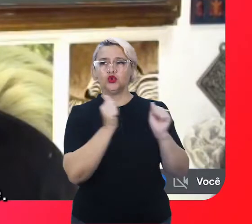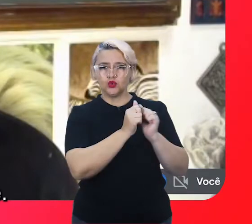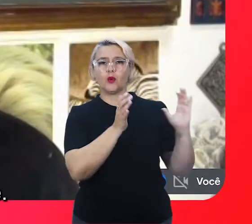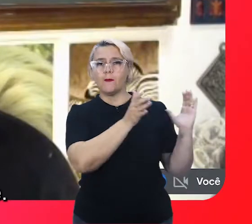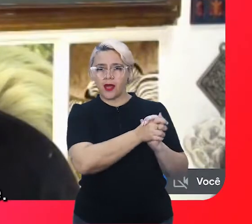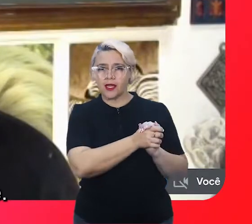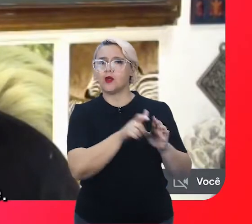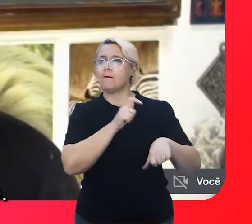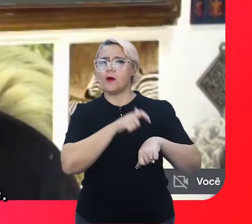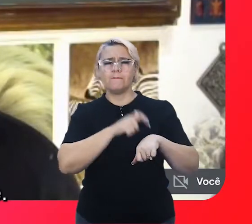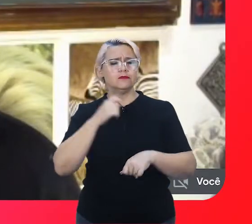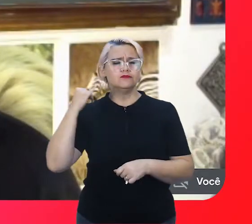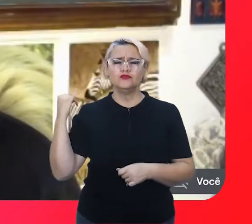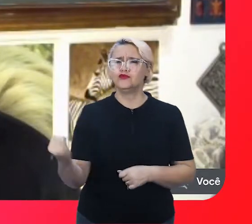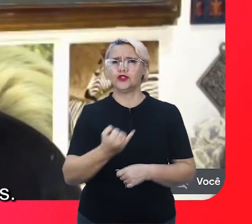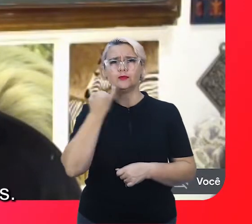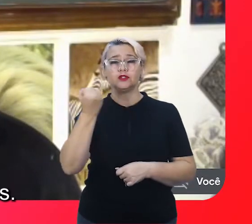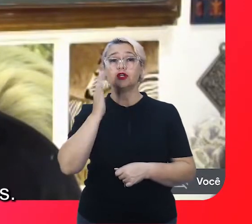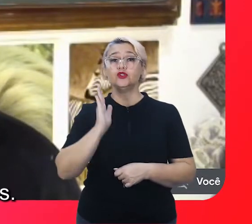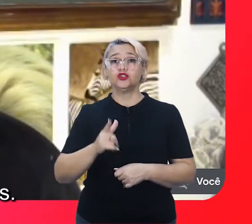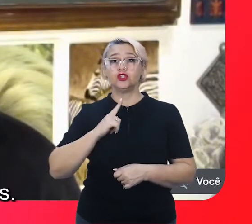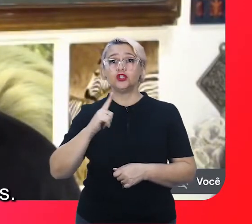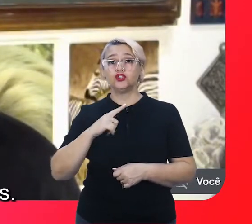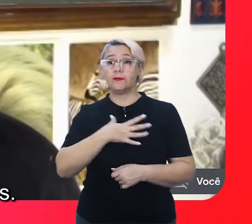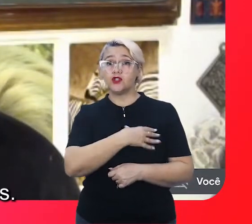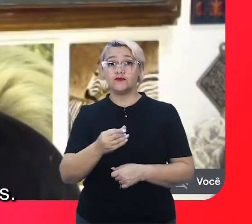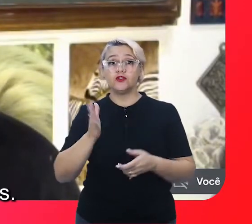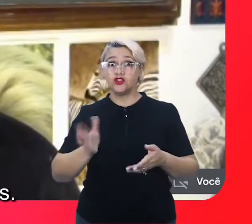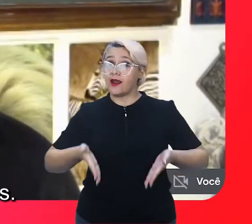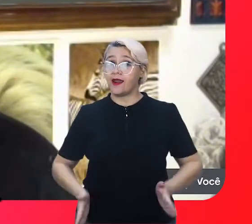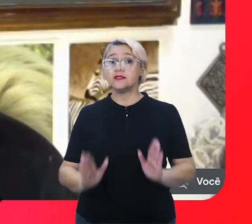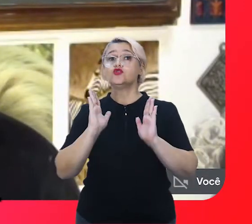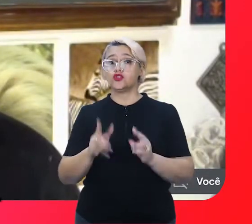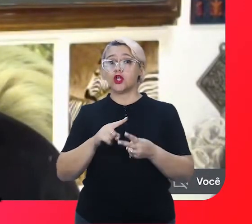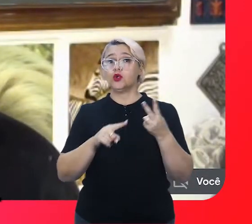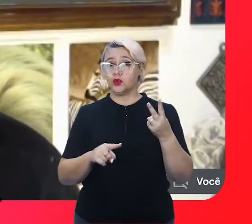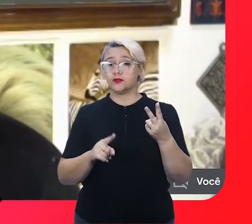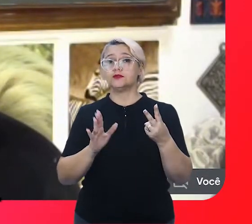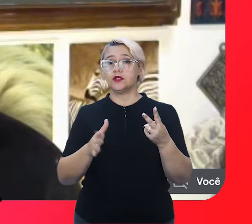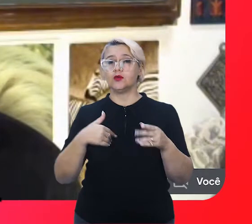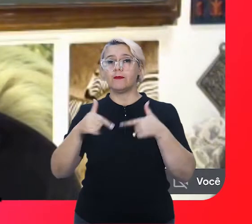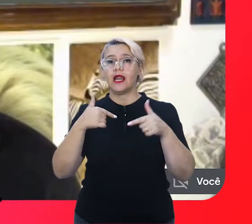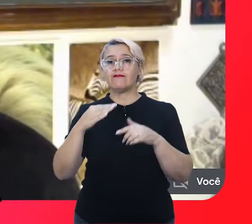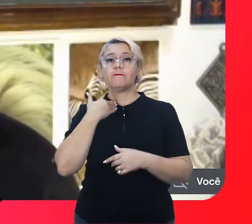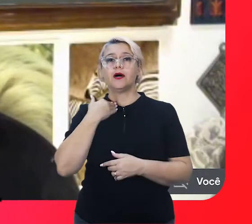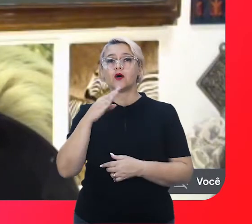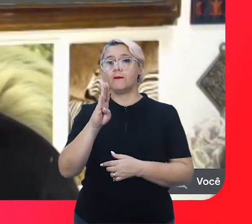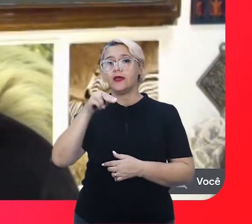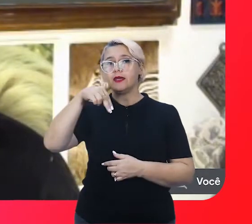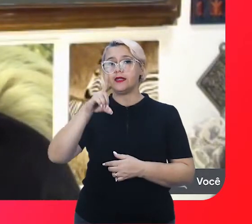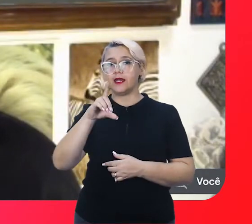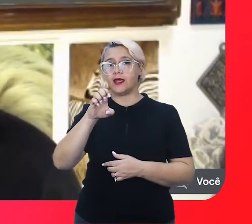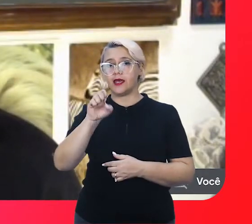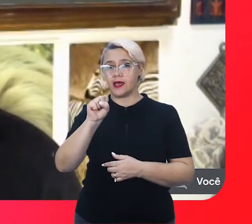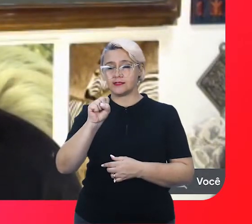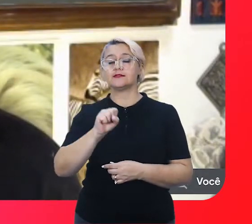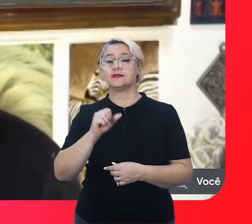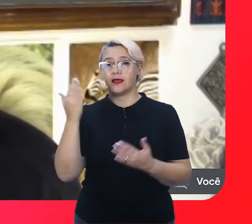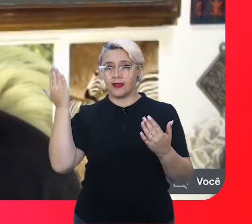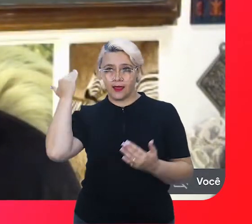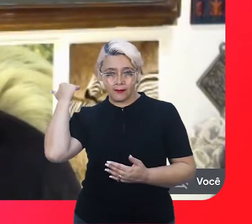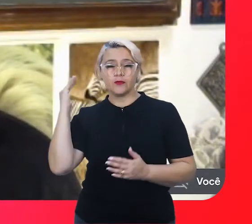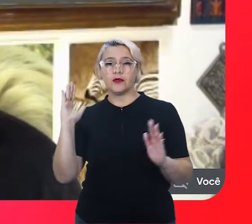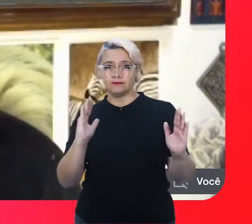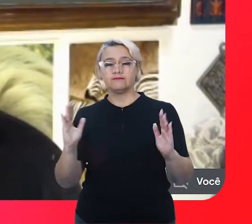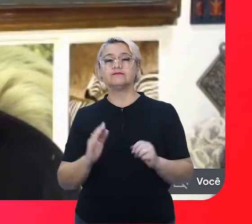que foi um momento muito importante. Eu já tinha, acho que meus filhos já eram até nascidos. Eu trabalhava no BNDES nessa época. Aham. Eu